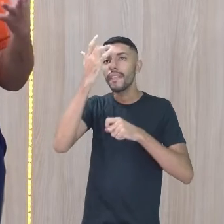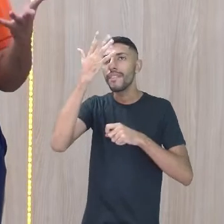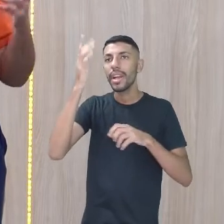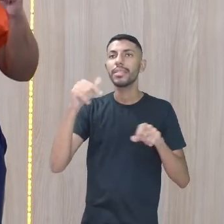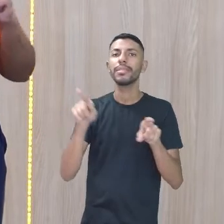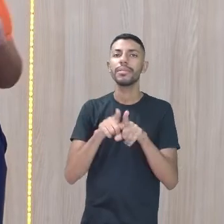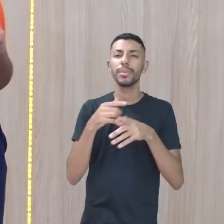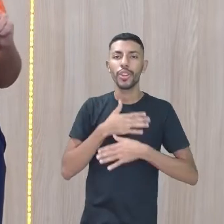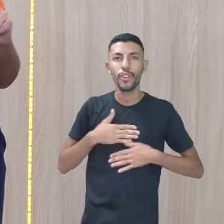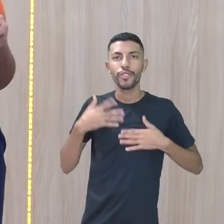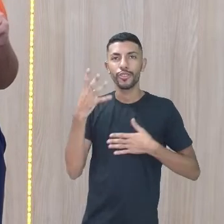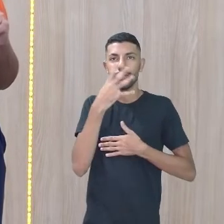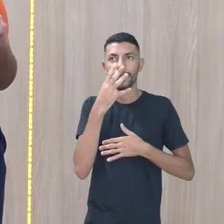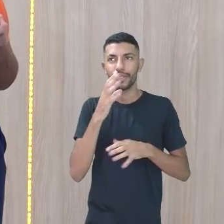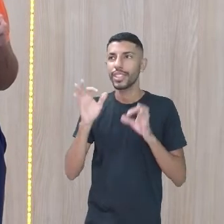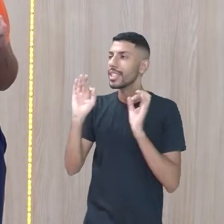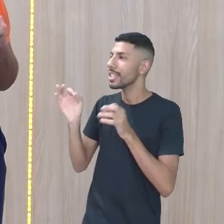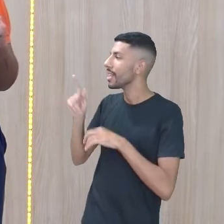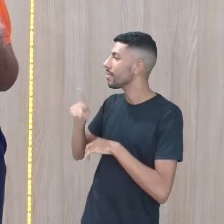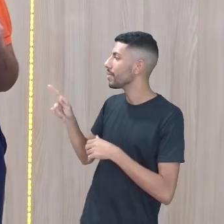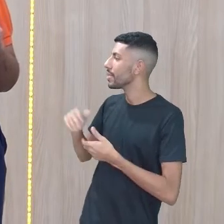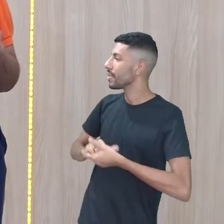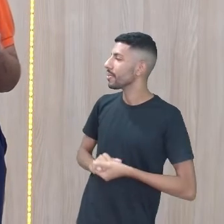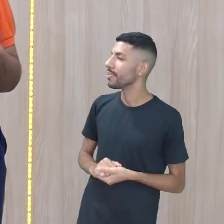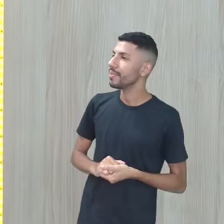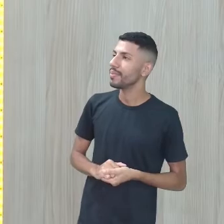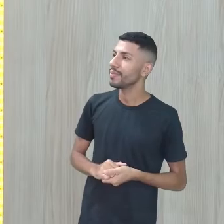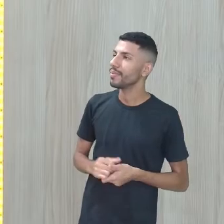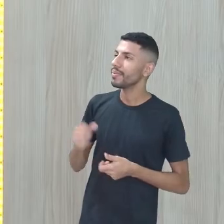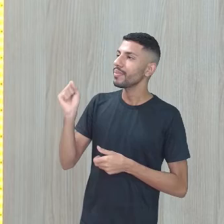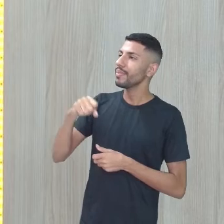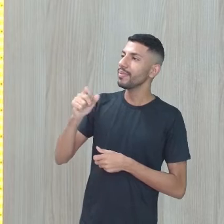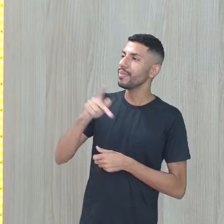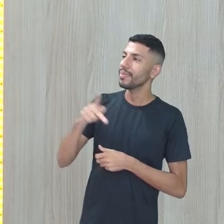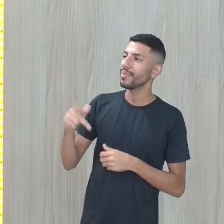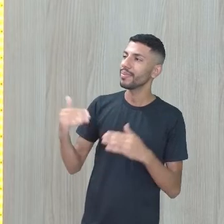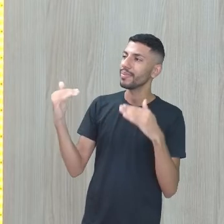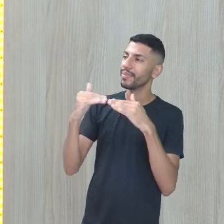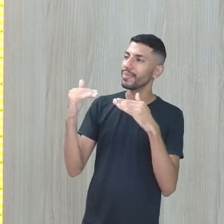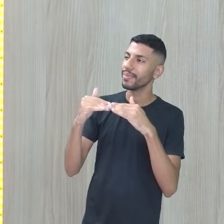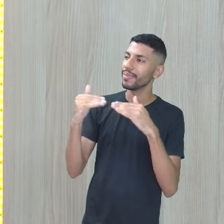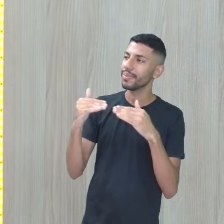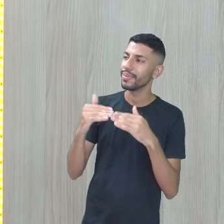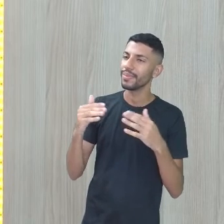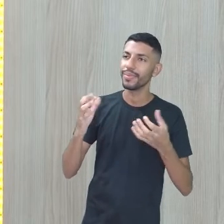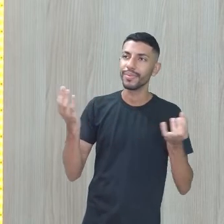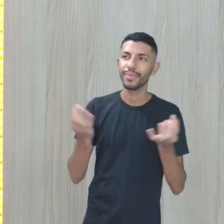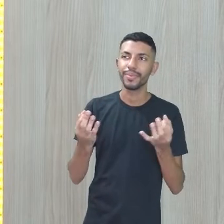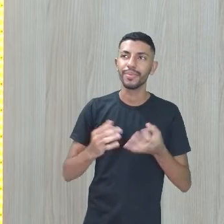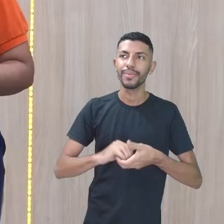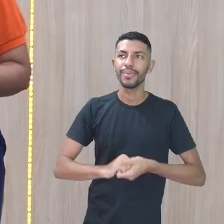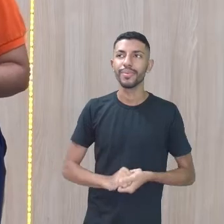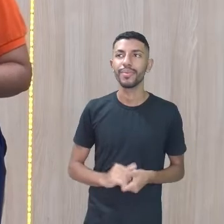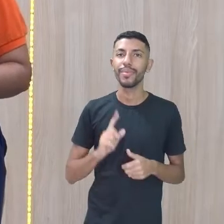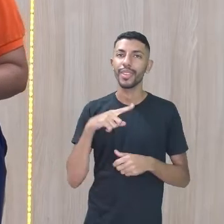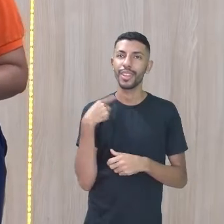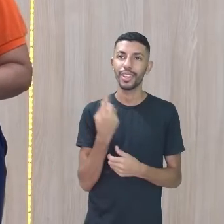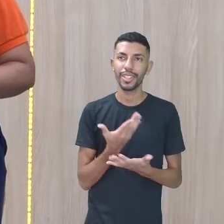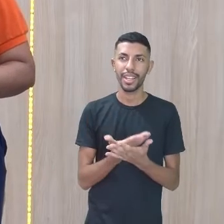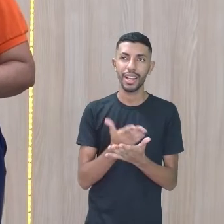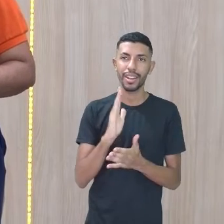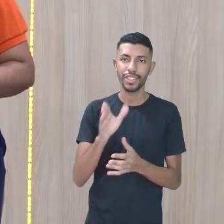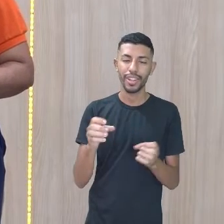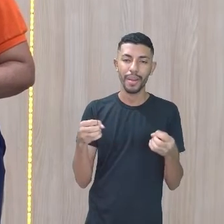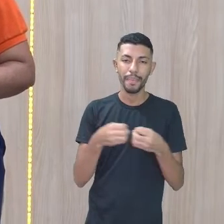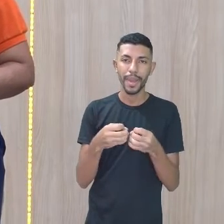fácil e gostoso de assistir. Não é não, professora? Sim, professora Viviane, concordo plenamente com você. A nossa aula